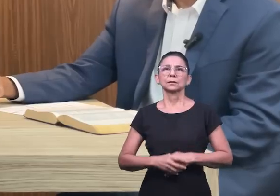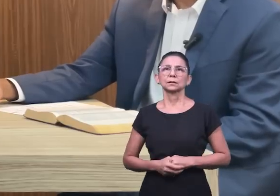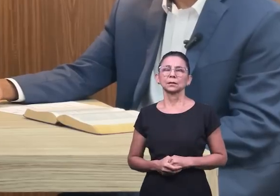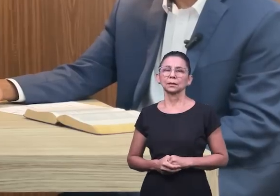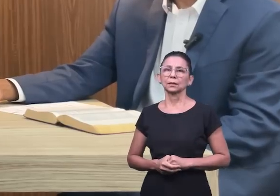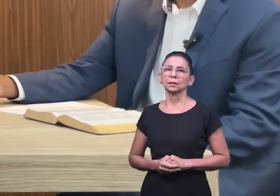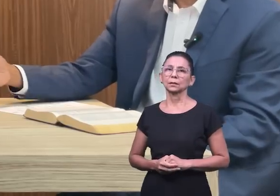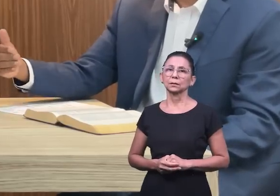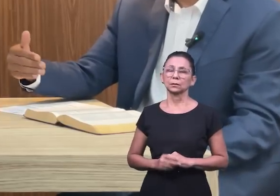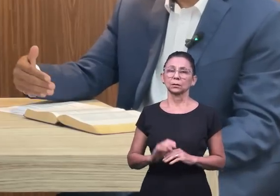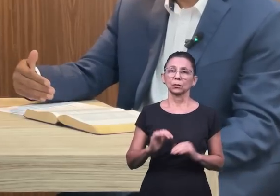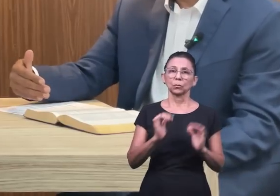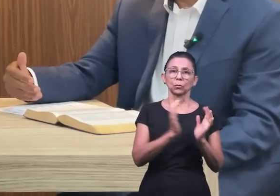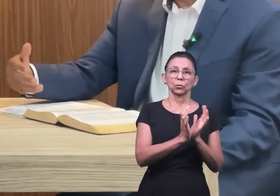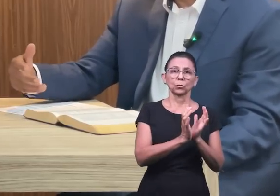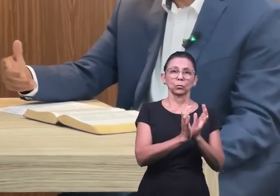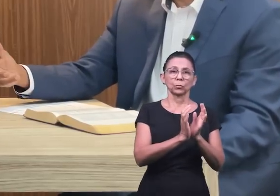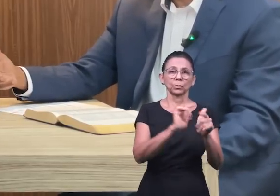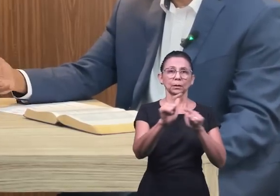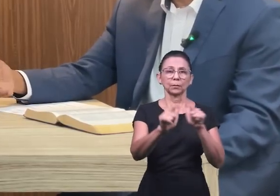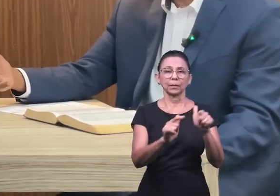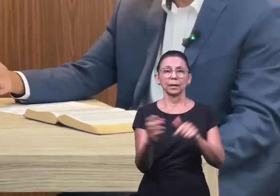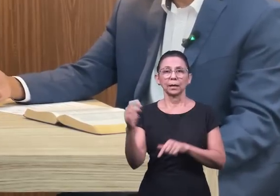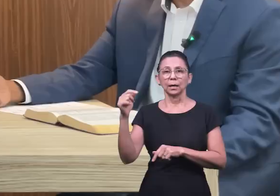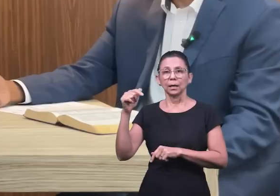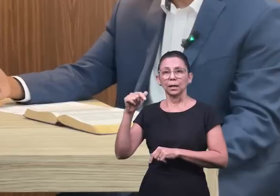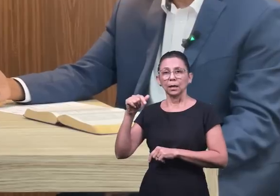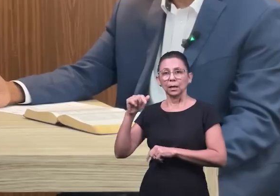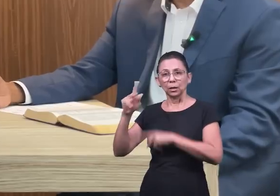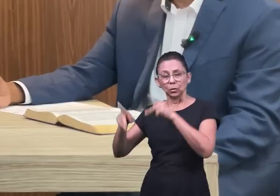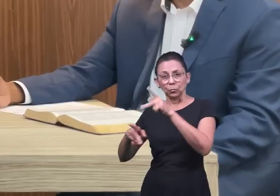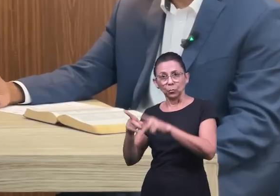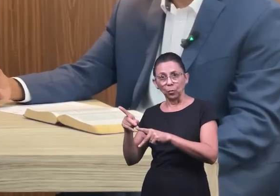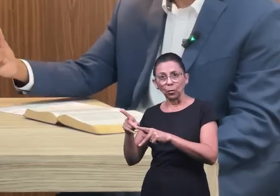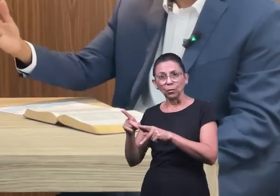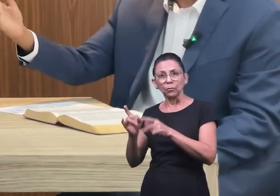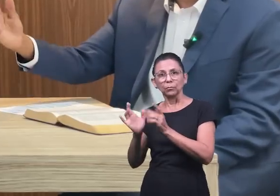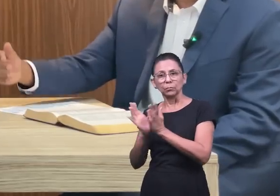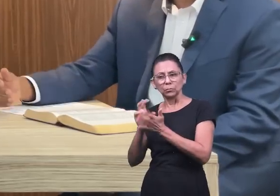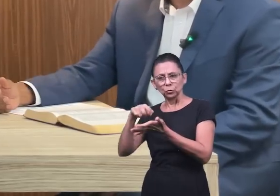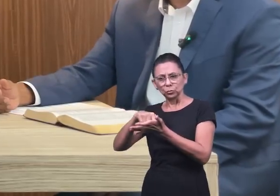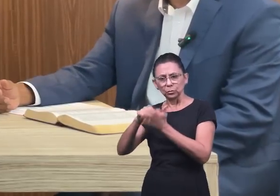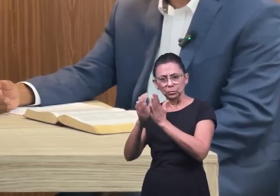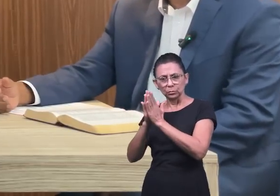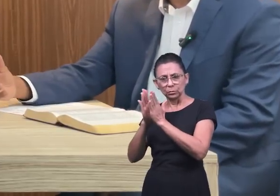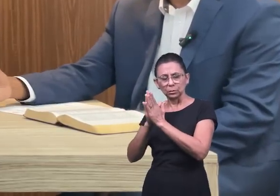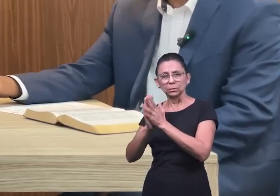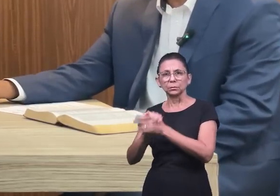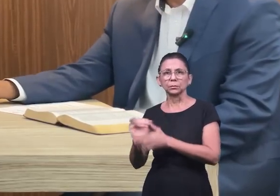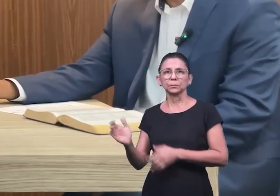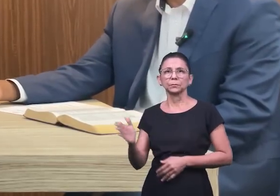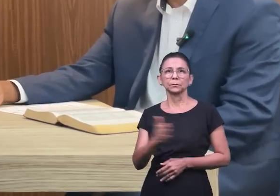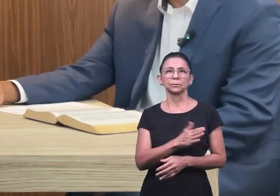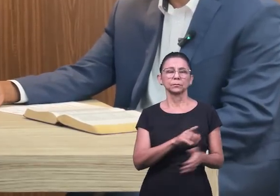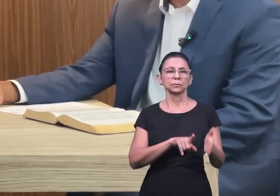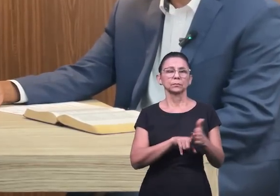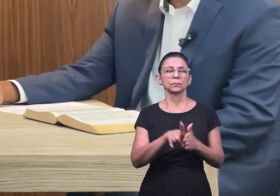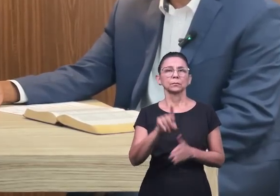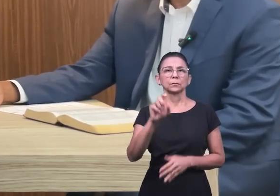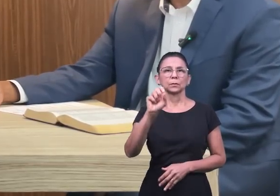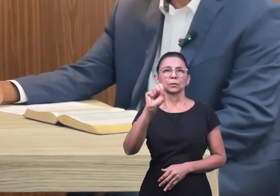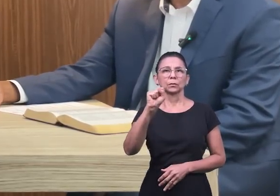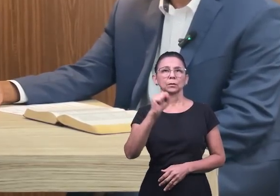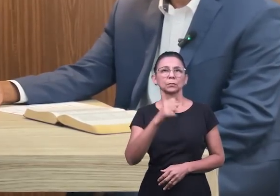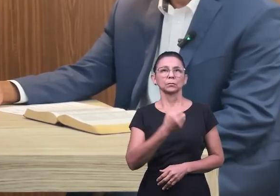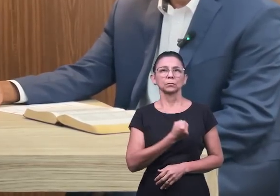já vão fortalecidos, porque tem um grupo de apoio, né, por Com detrás, certeza. orando, né? Eles estão lá de pé fazendo a obra porque tem um grupo de joelhos orando por eles,